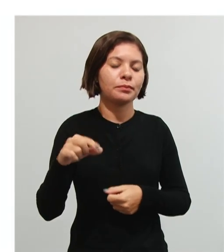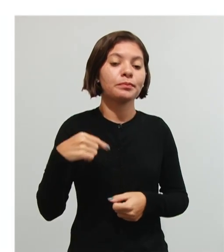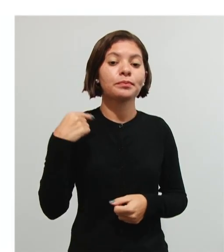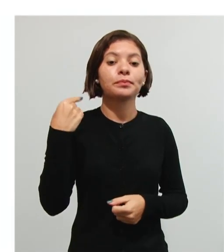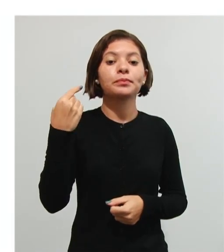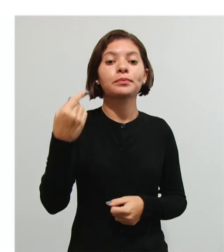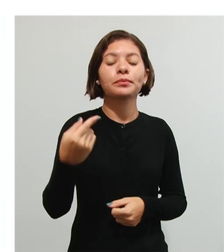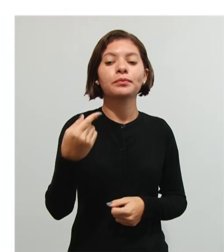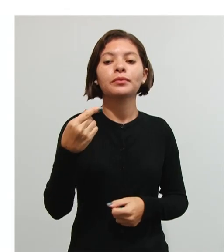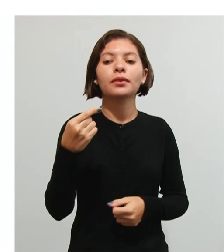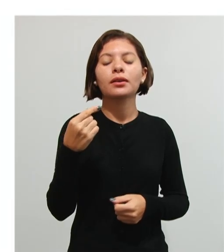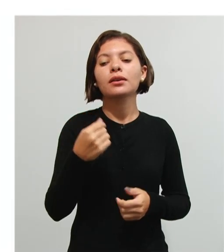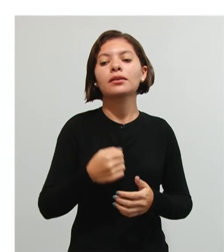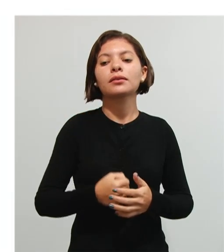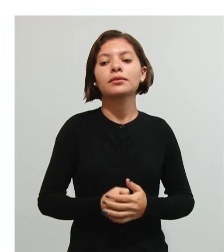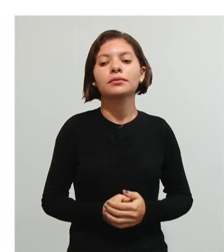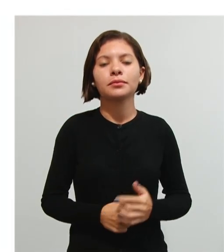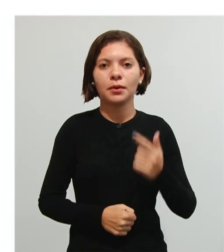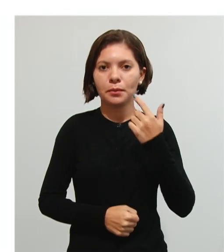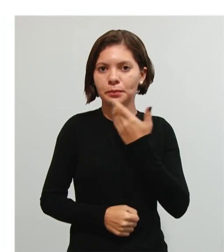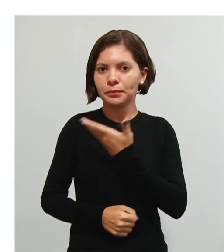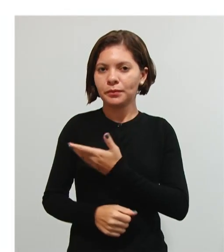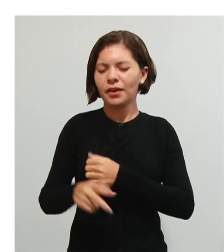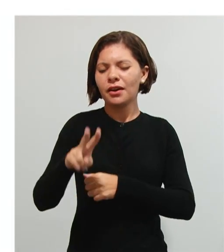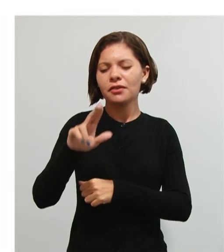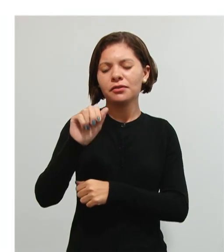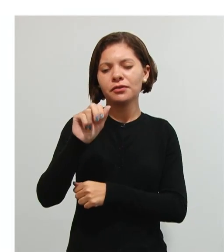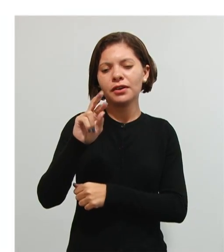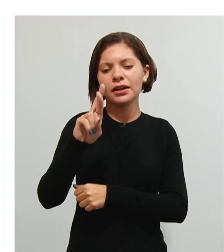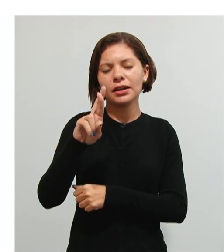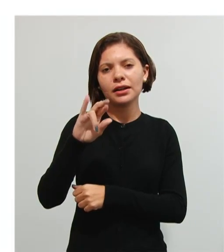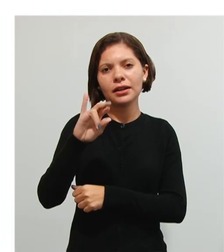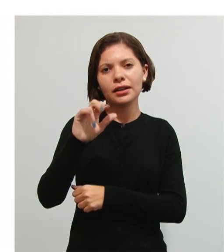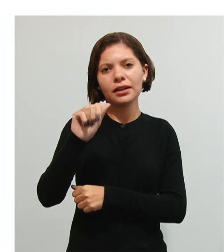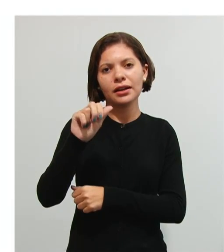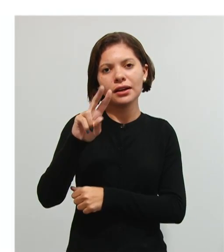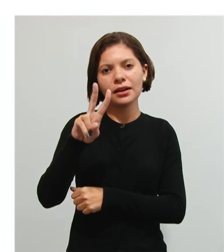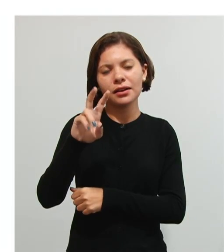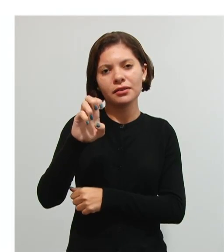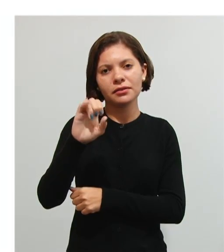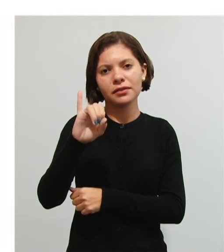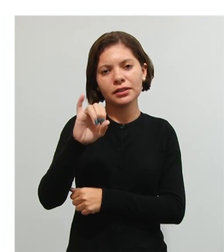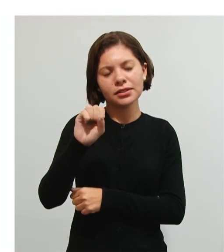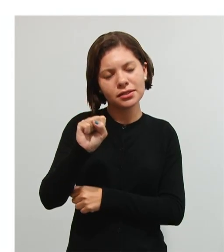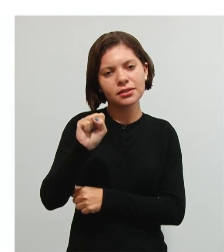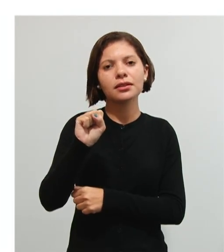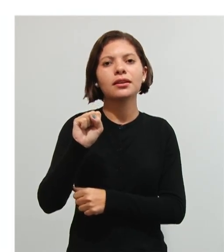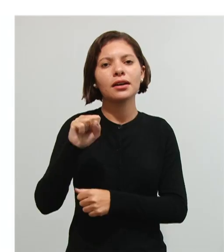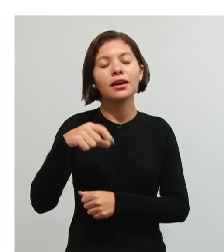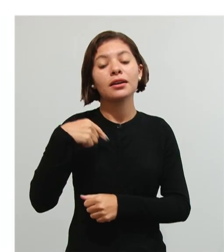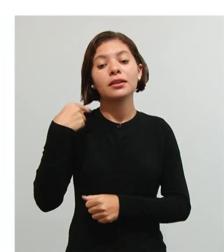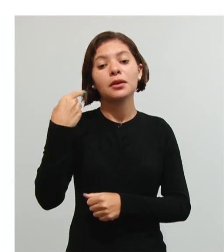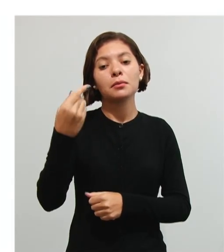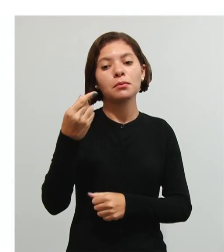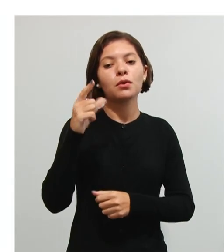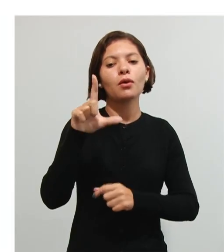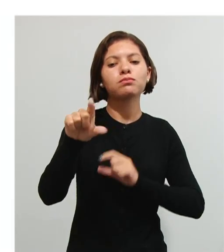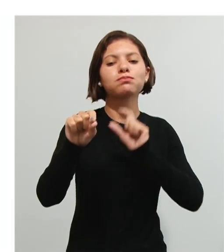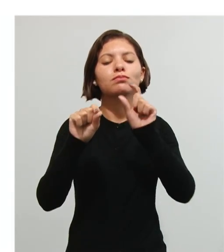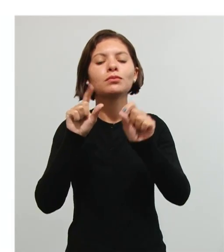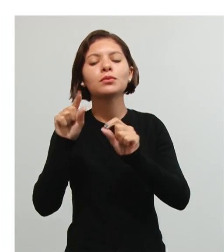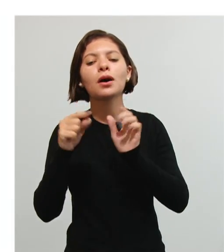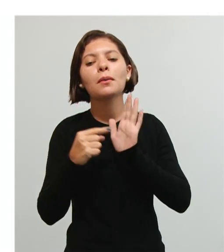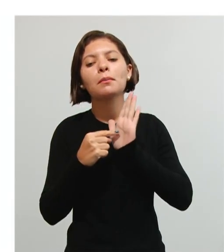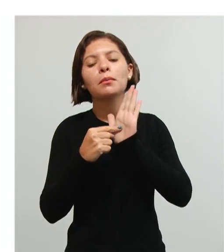vai verificar as variáveis que podem interferir nesse plano. Vai fazer a seleção da